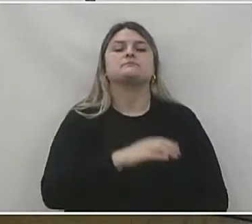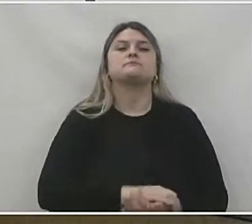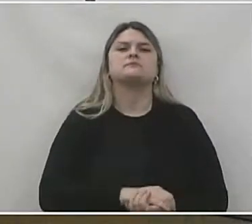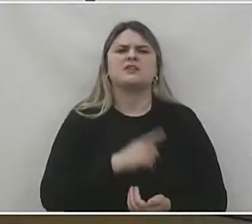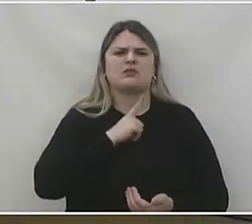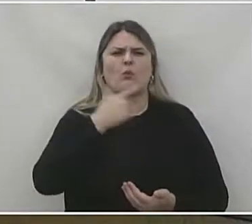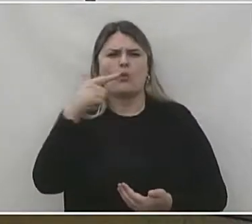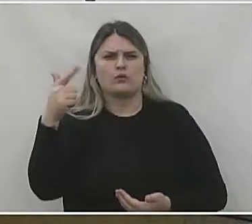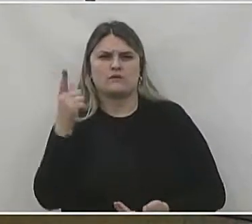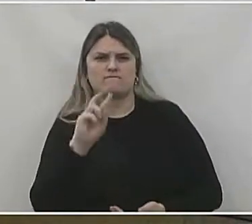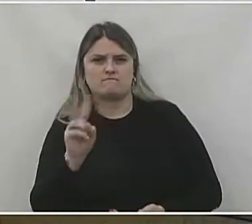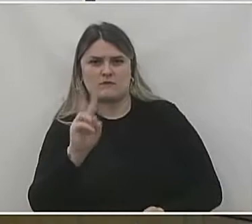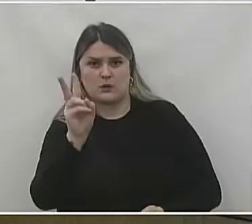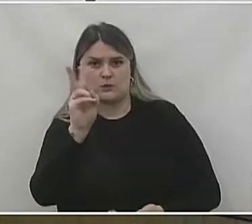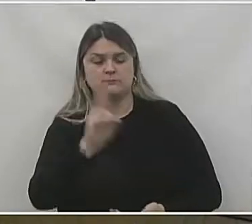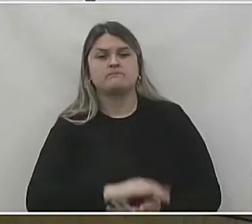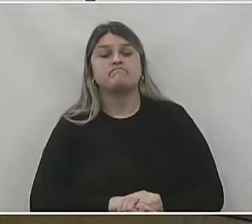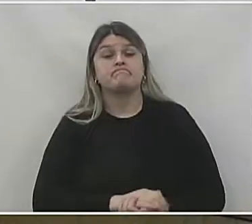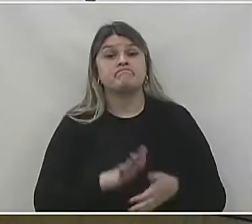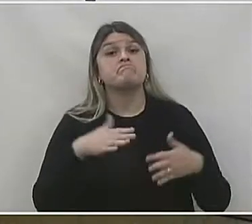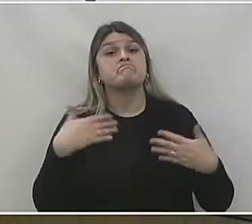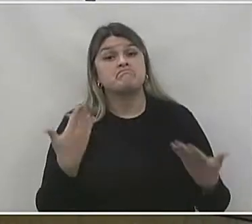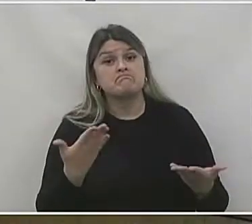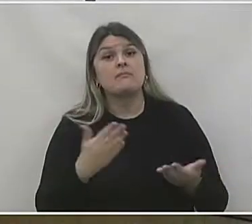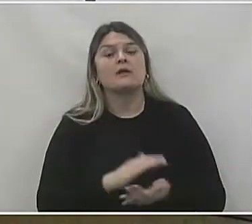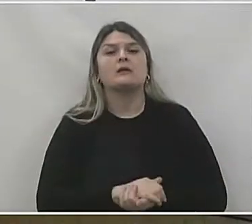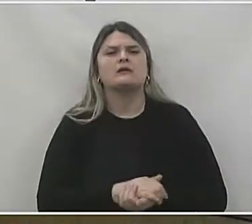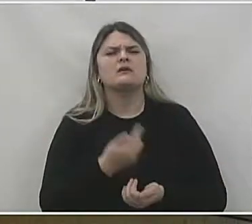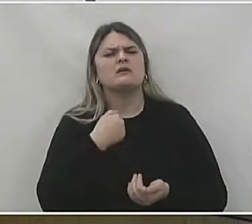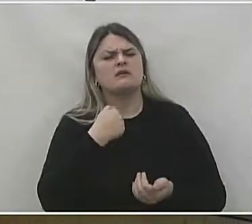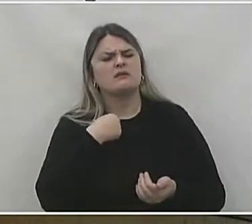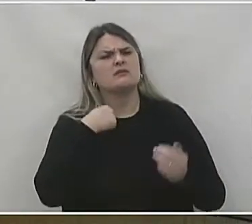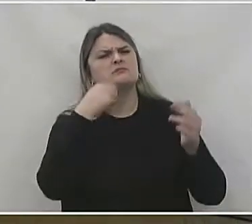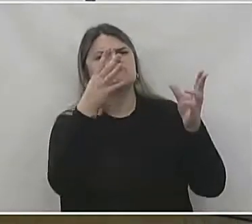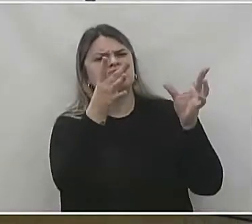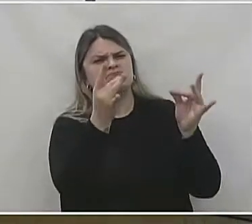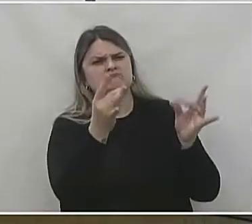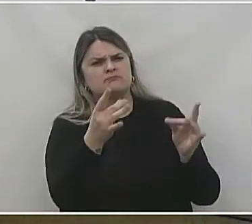minutos quatro e 80 Ah pois bem analisando